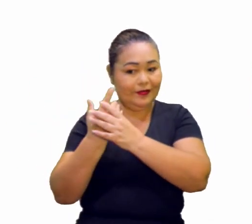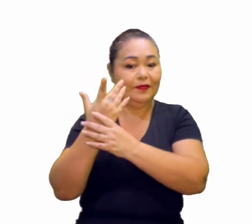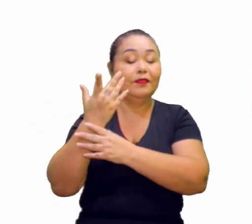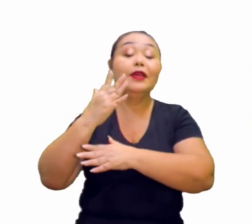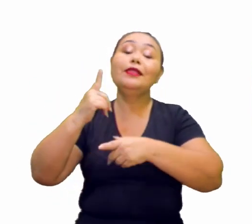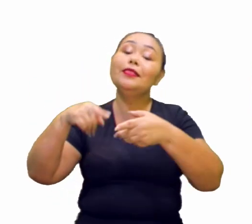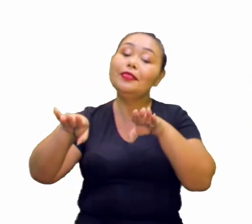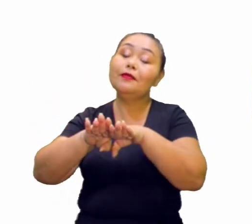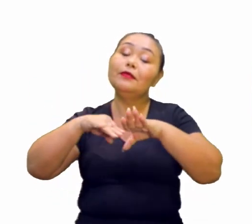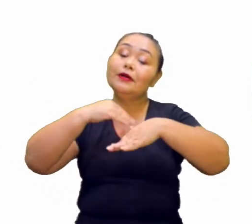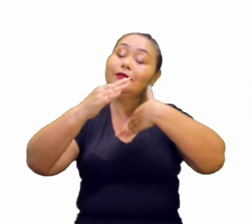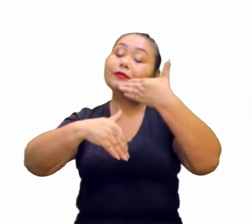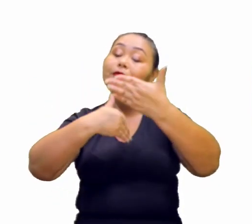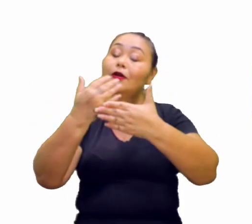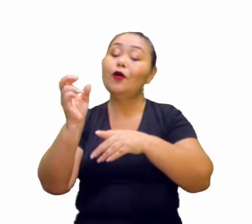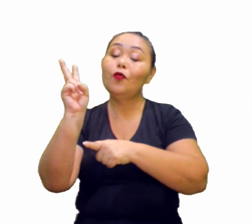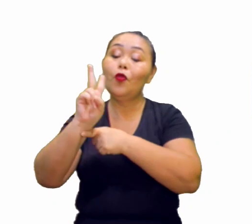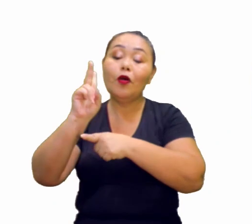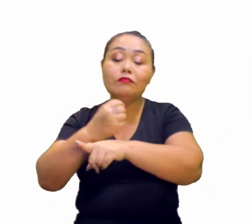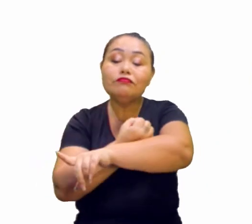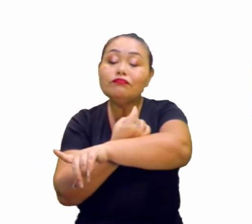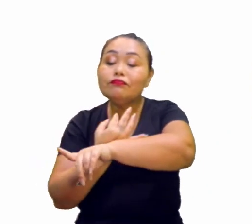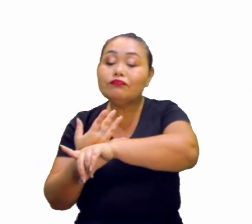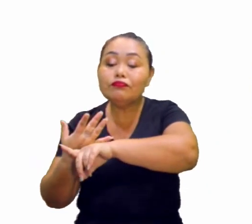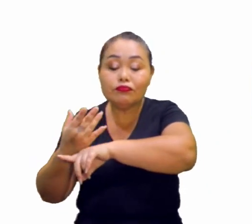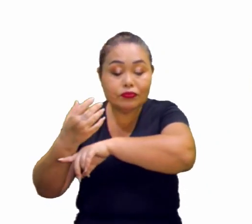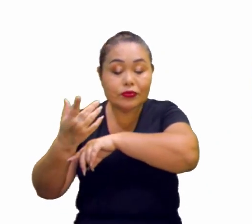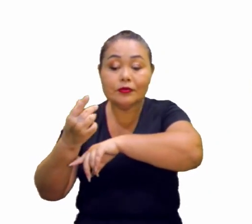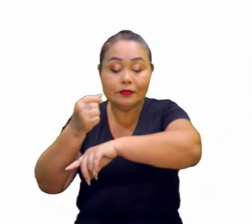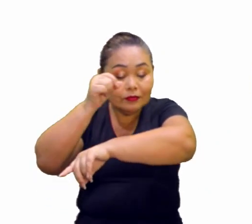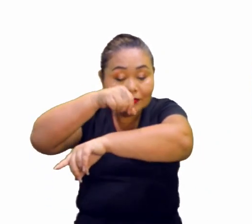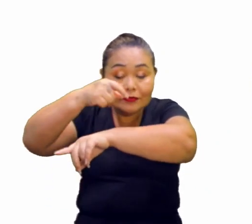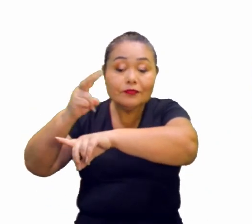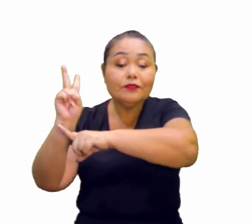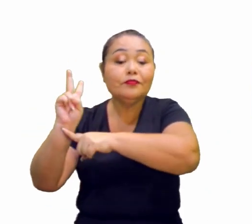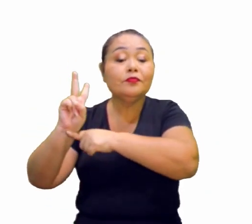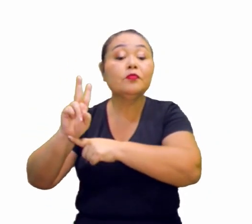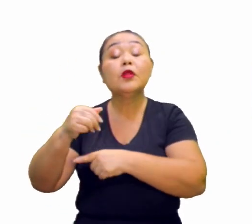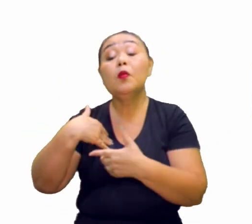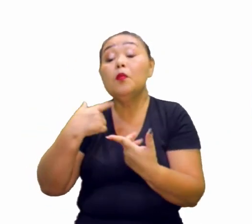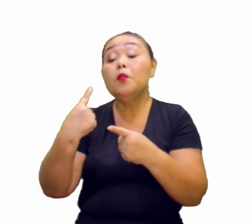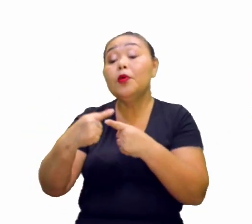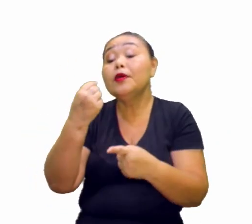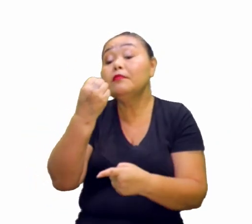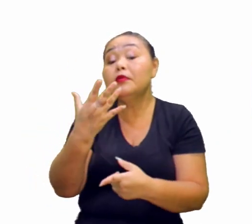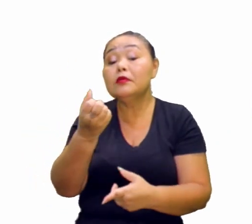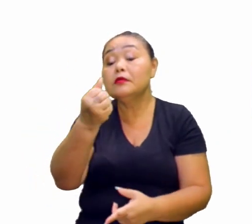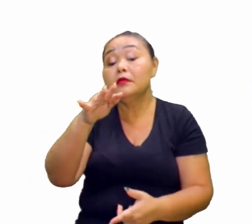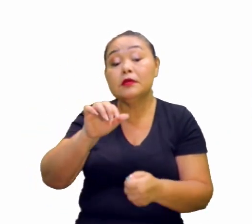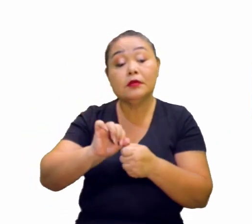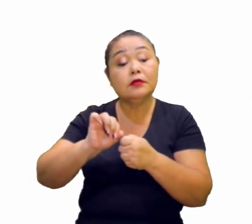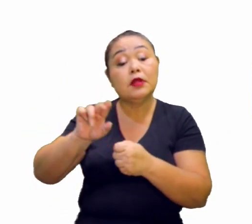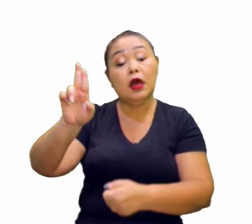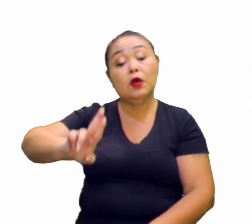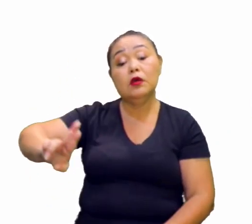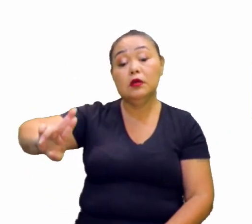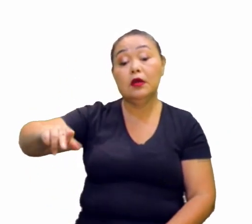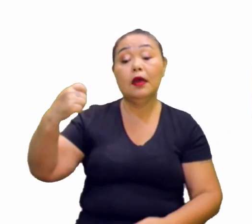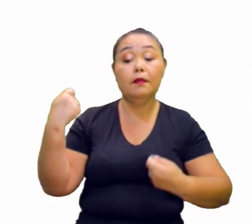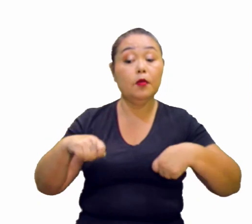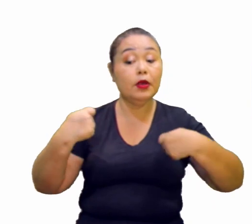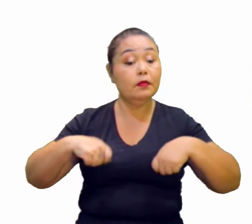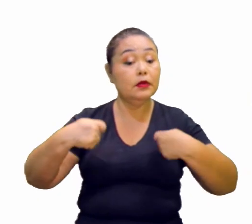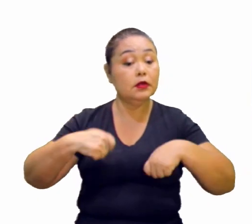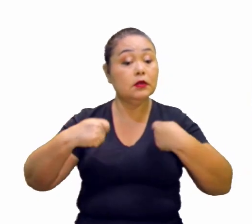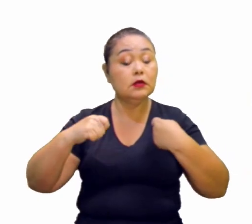uma nova cultura. Quais são os benefícios dos SAFs? A utilização se justifica pela